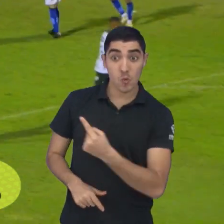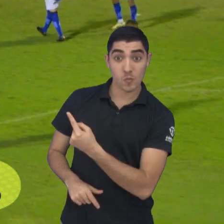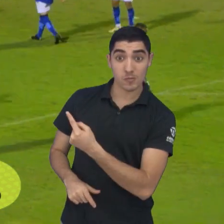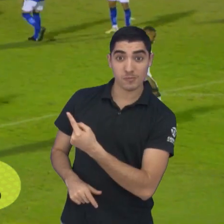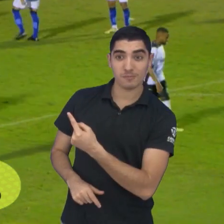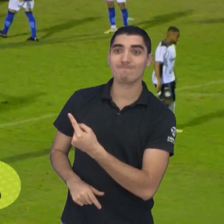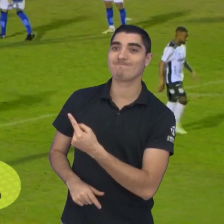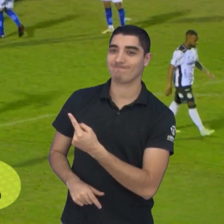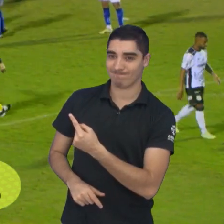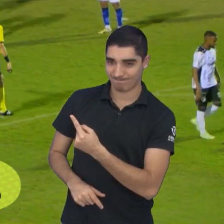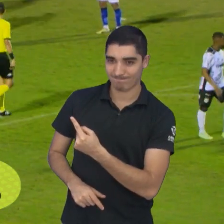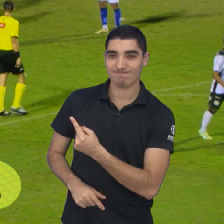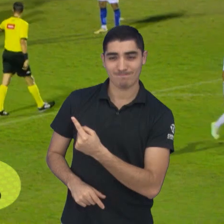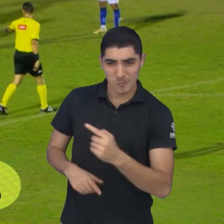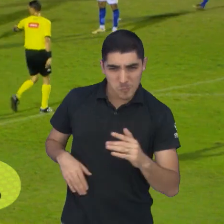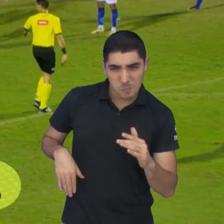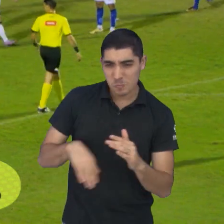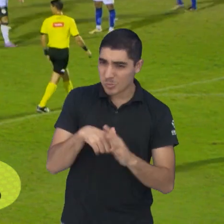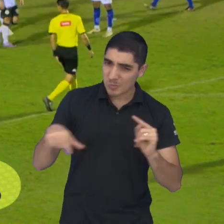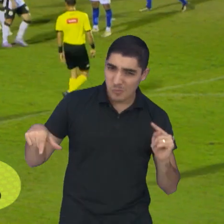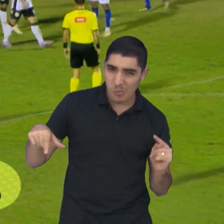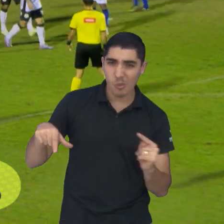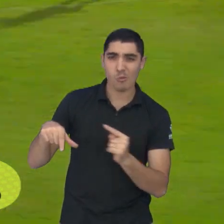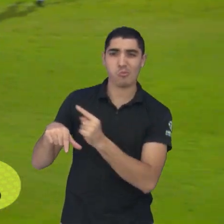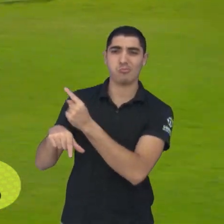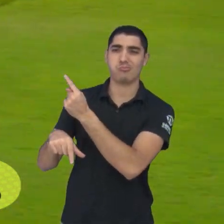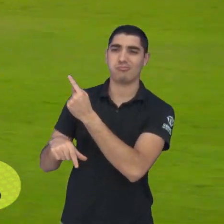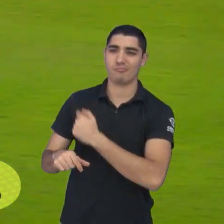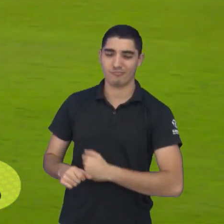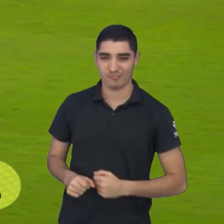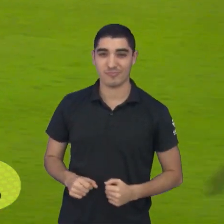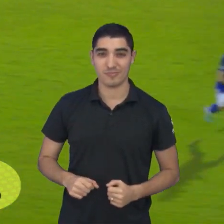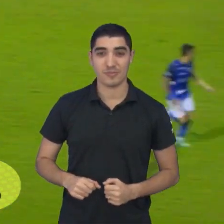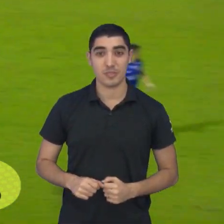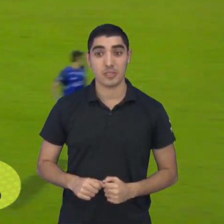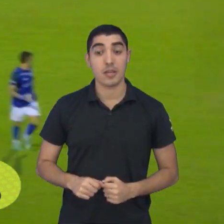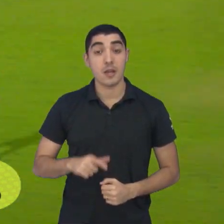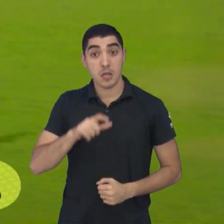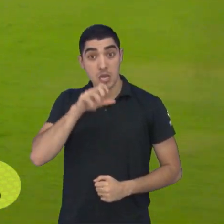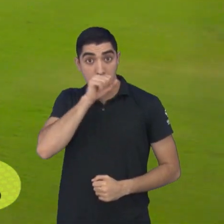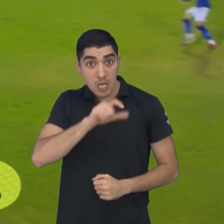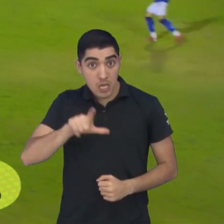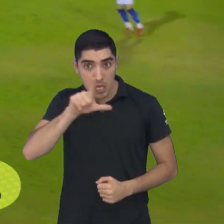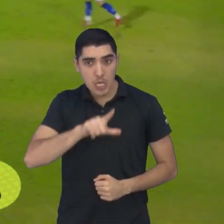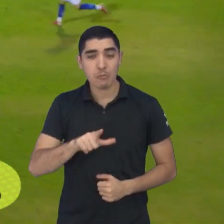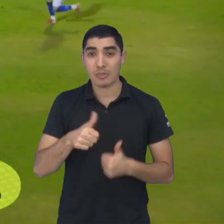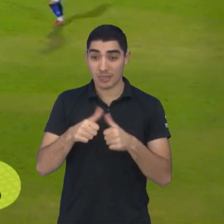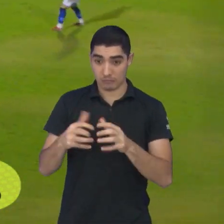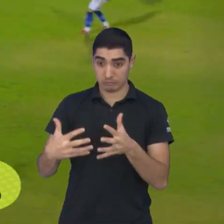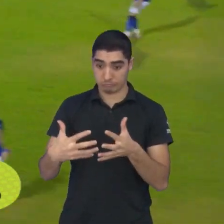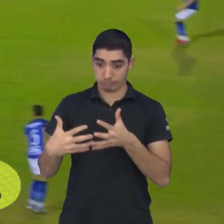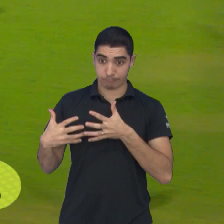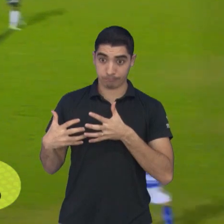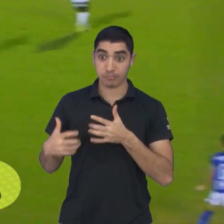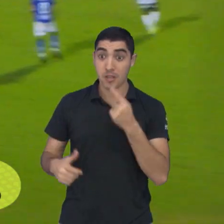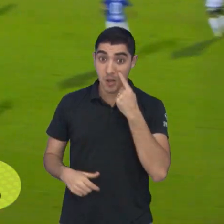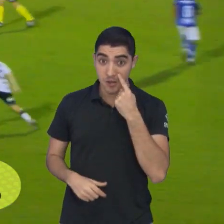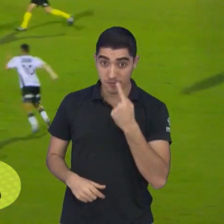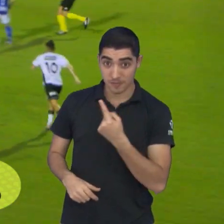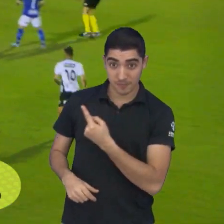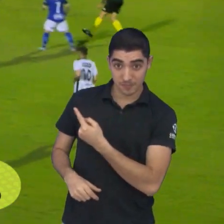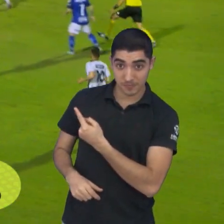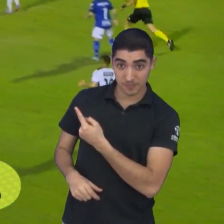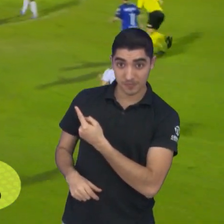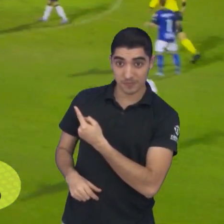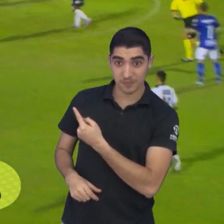Gabriel, com displicência, mandou para longe. A defesa da Inter estava acuada. Luiz Thiago aproveitou a falha